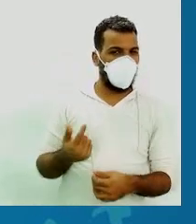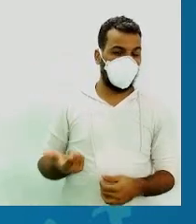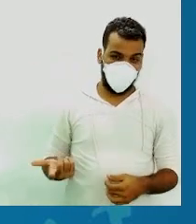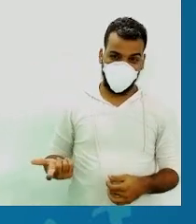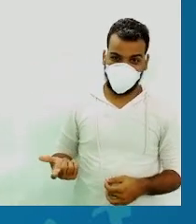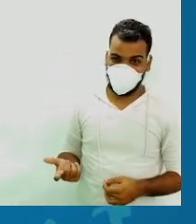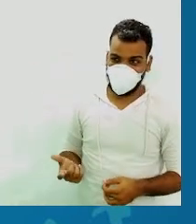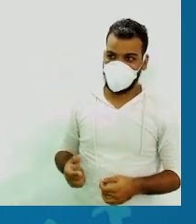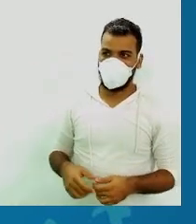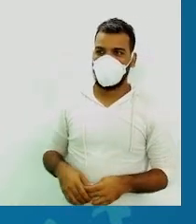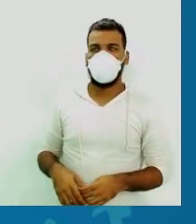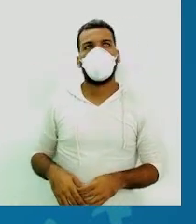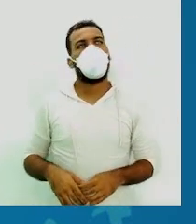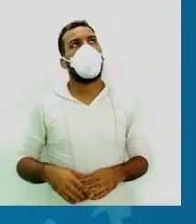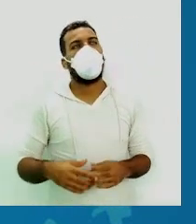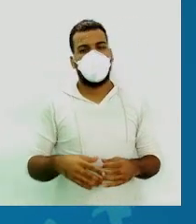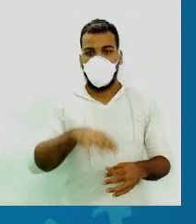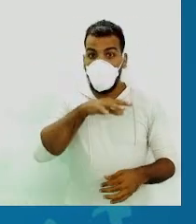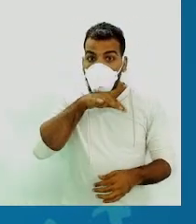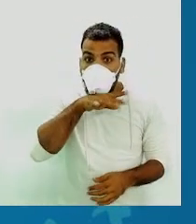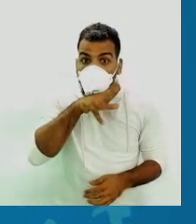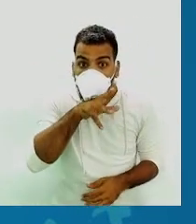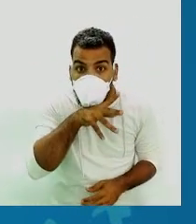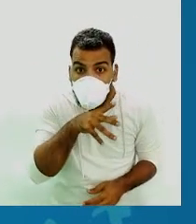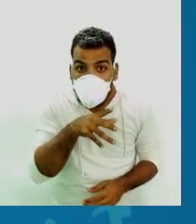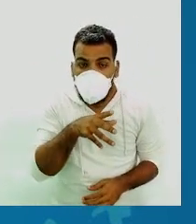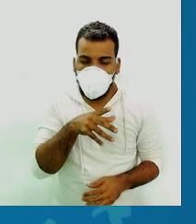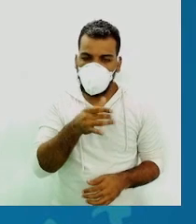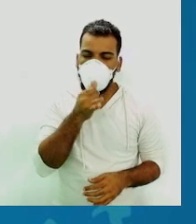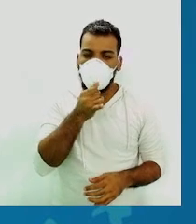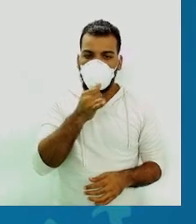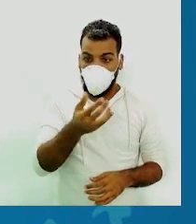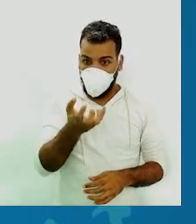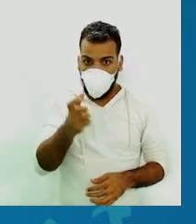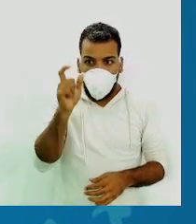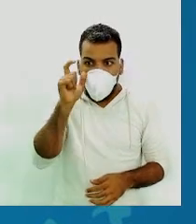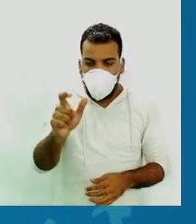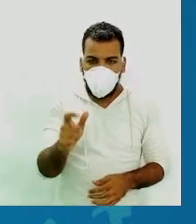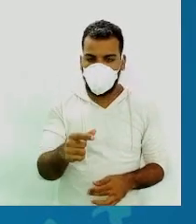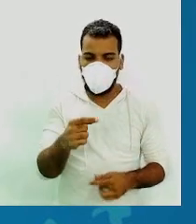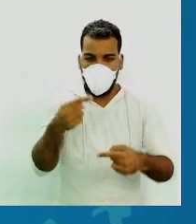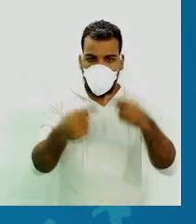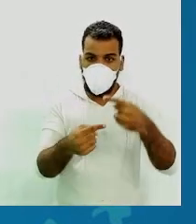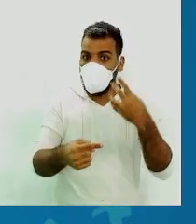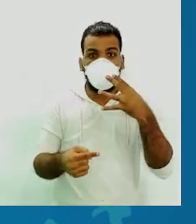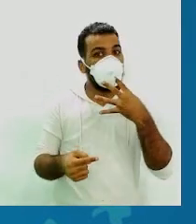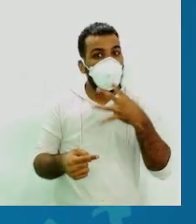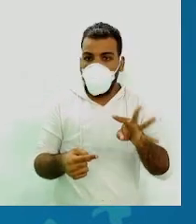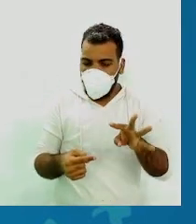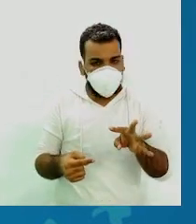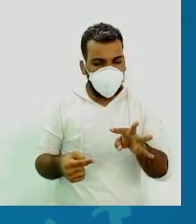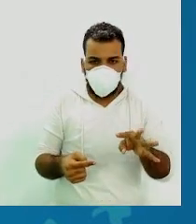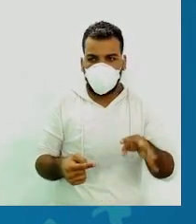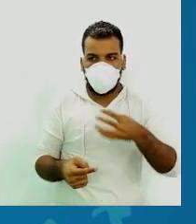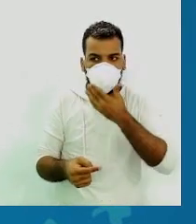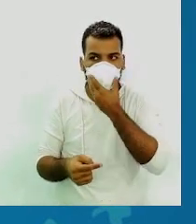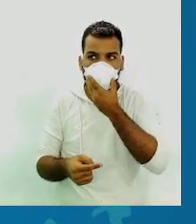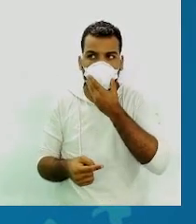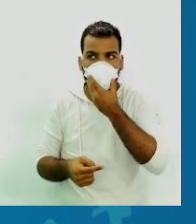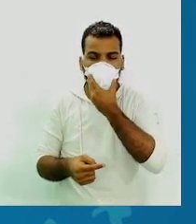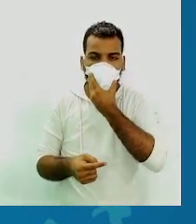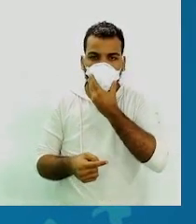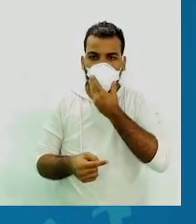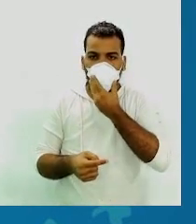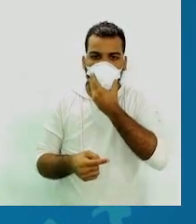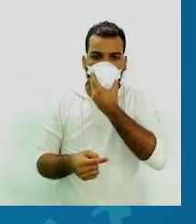conheci, vejam como é ruim quando eu não sei o que é política, quando eu não sei a definição disso aí. Eu